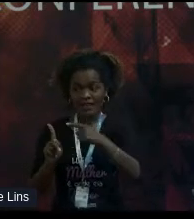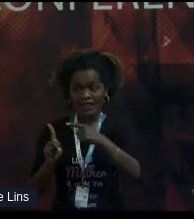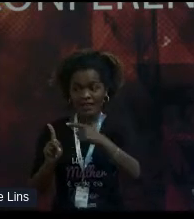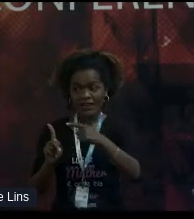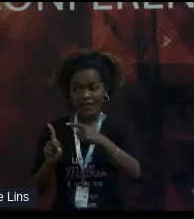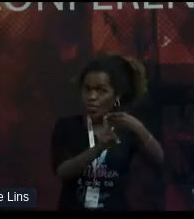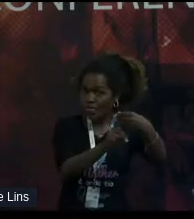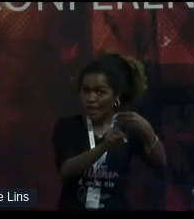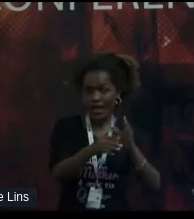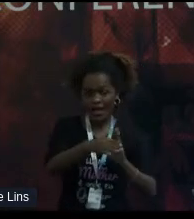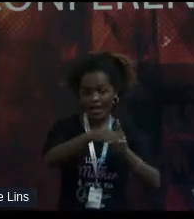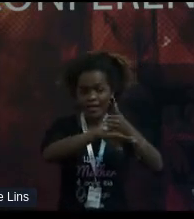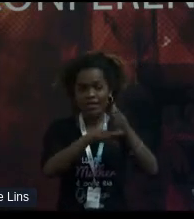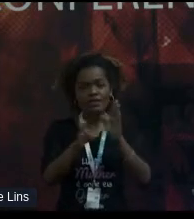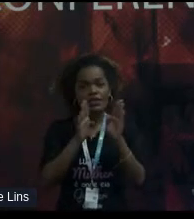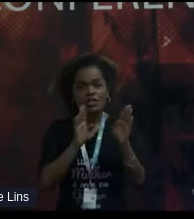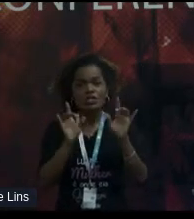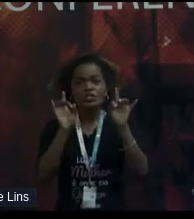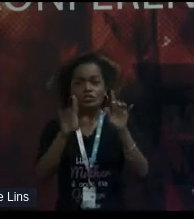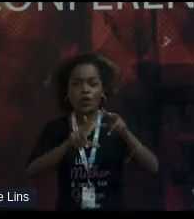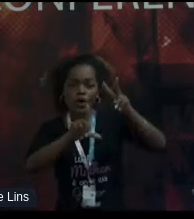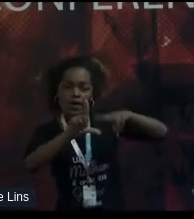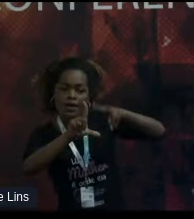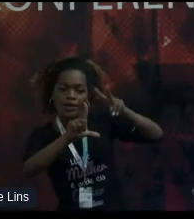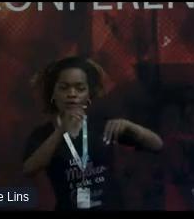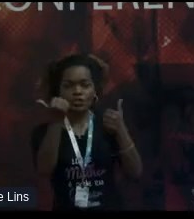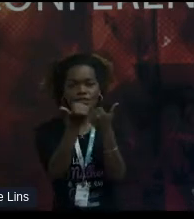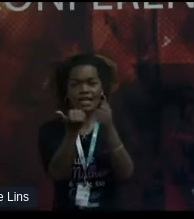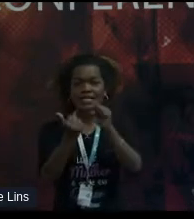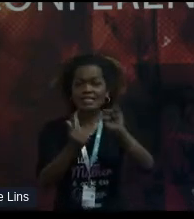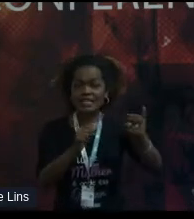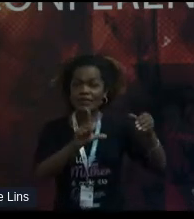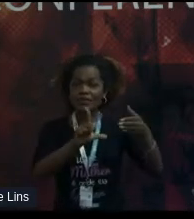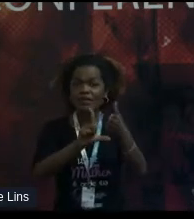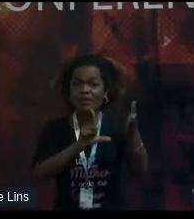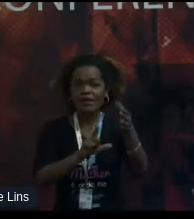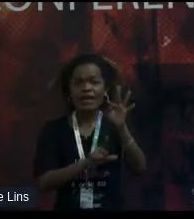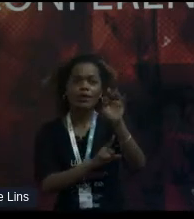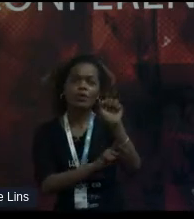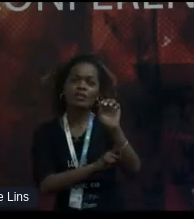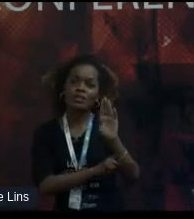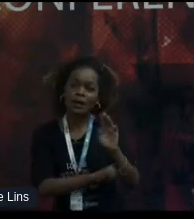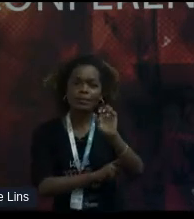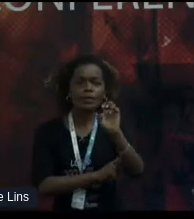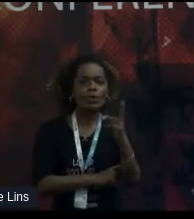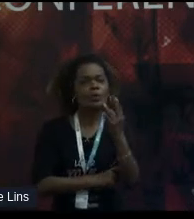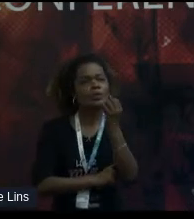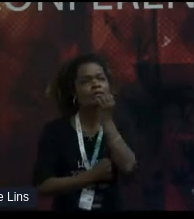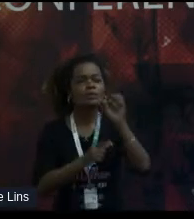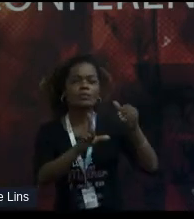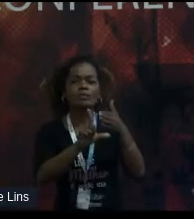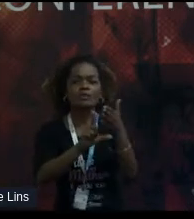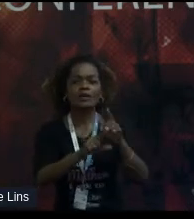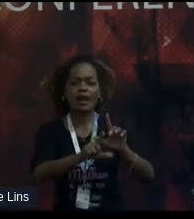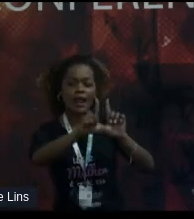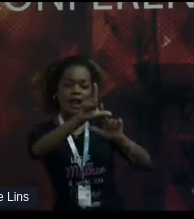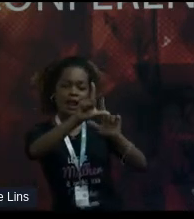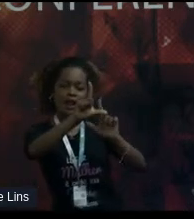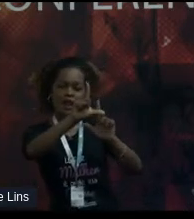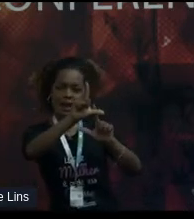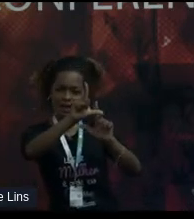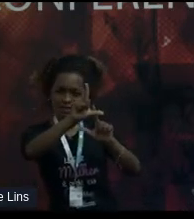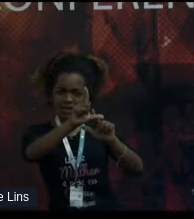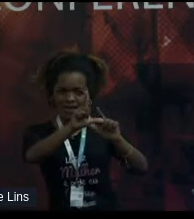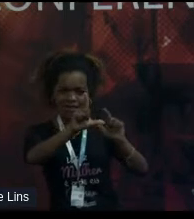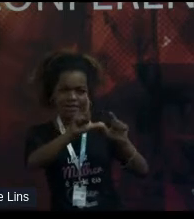é lida pelo leitor de telas quando você navega por tab ou quando você navega pela pela tecla de